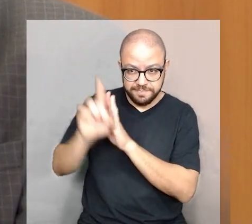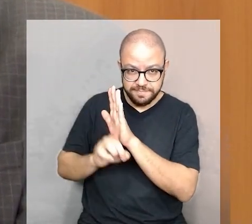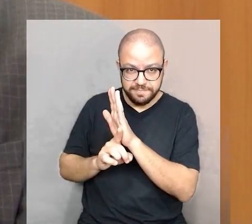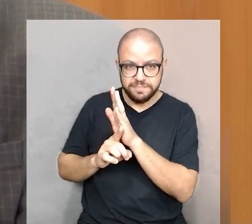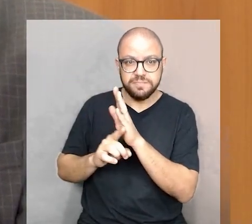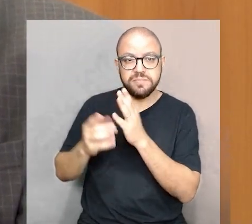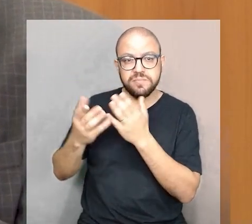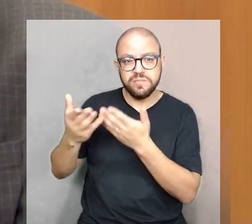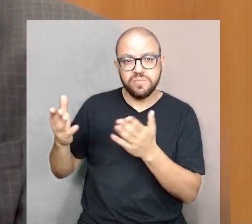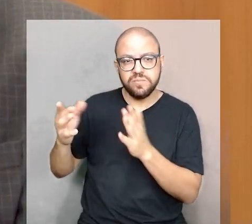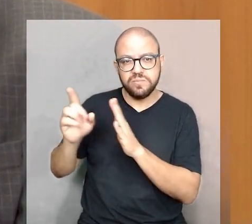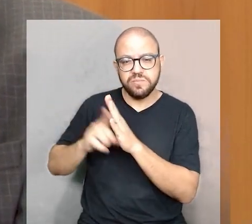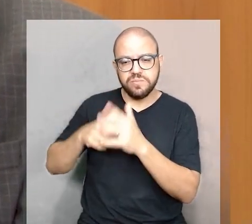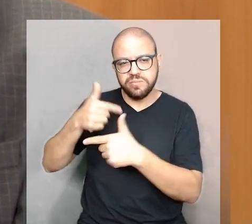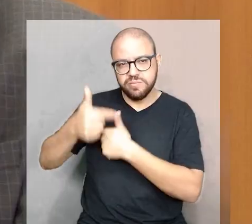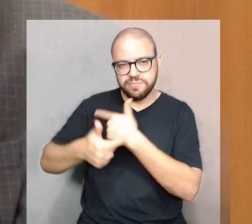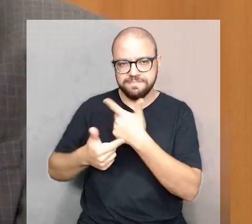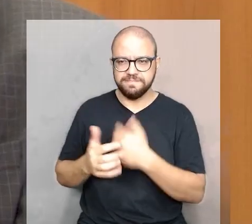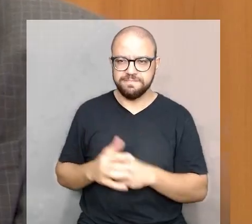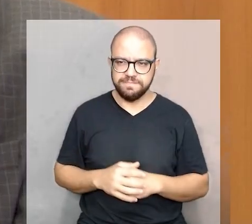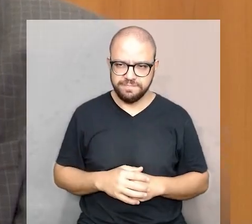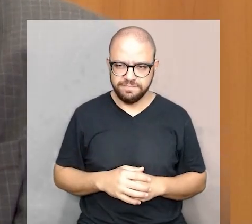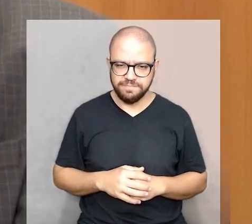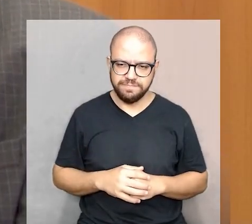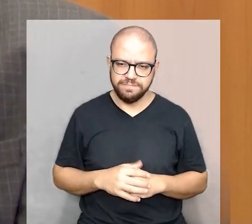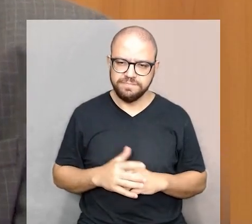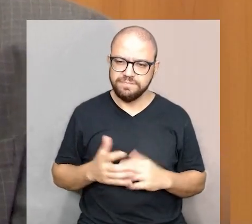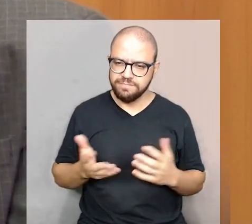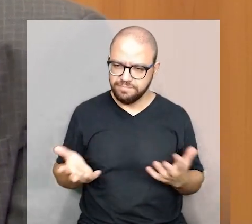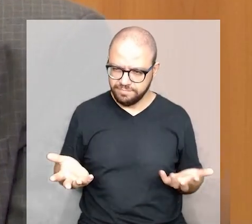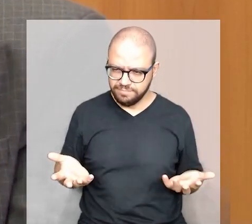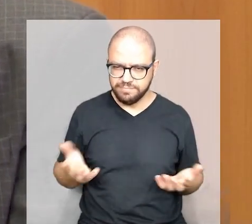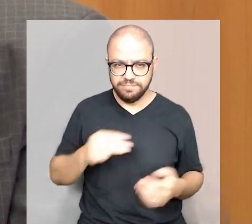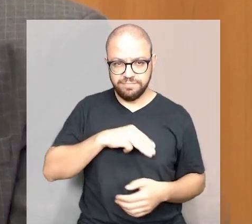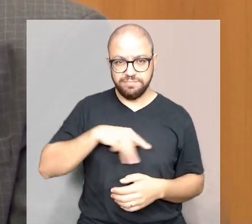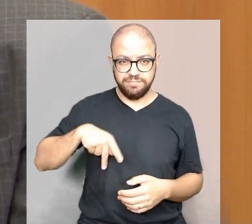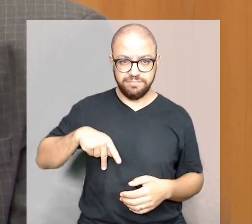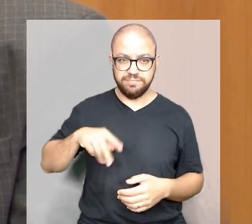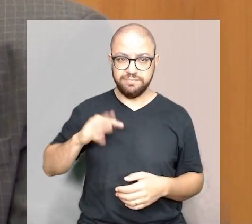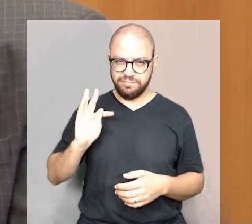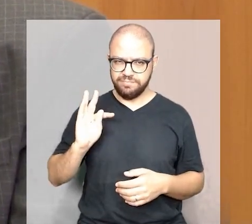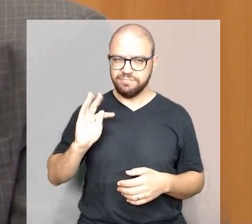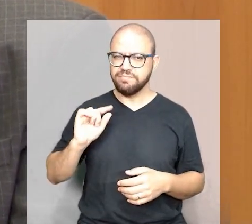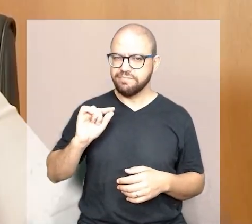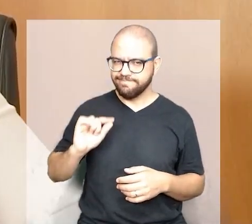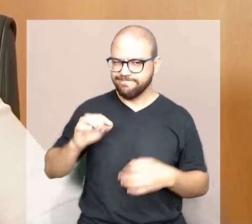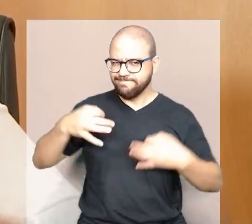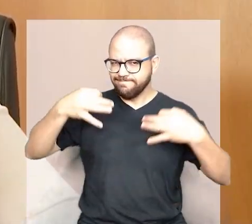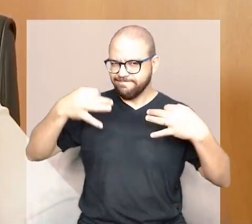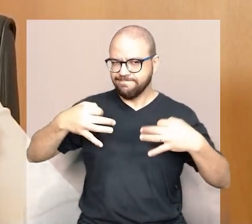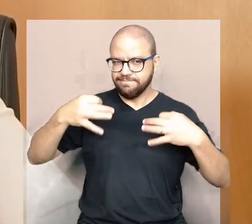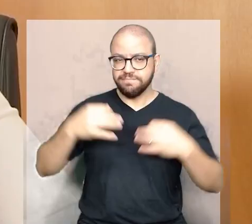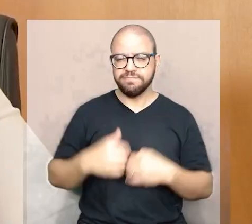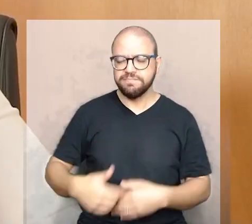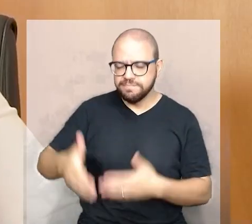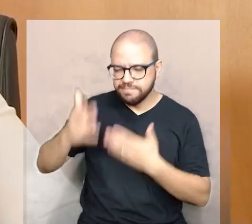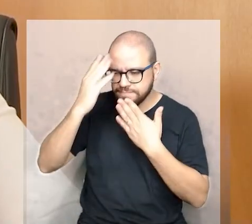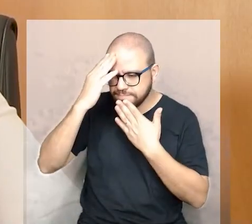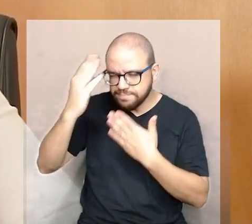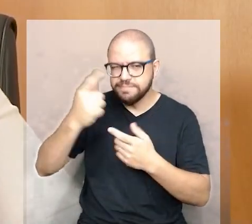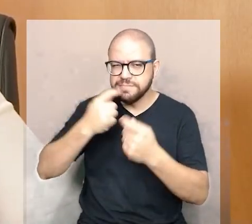direito, contra o direito do trabalho, contra o mundo do trabalho. Então, isso é que é o Ministério Público do Trabalho. Doutor, muito obrigada